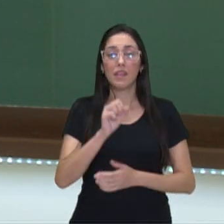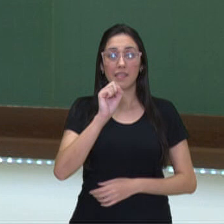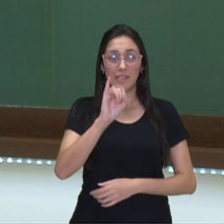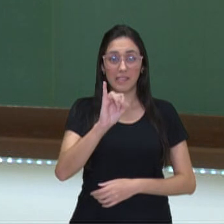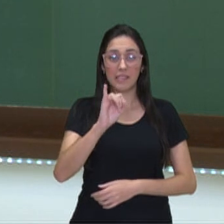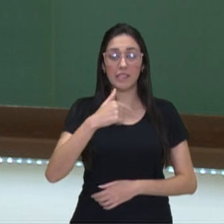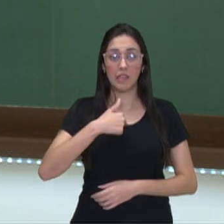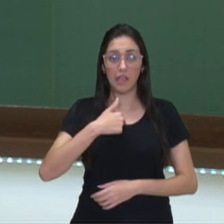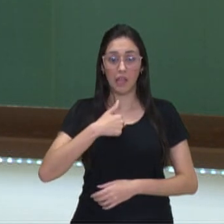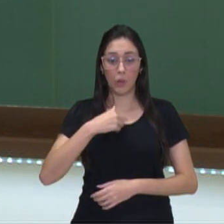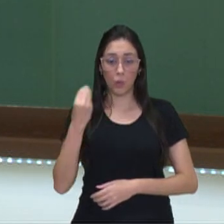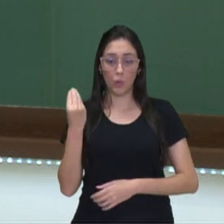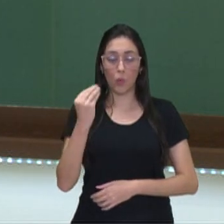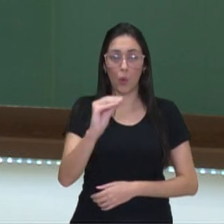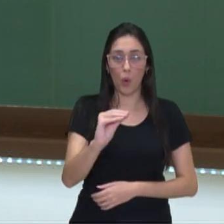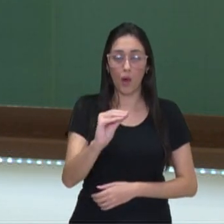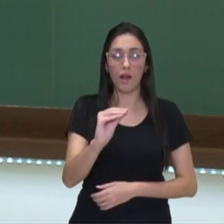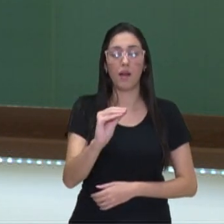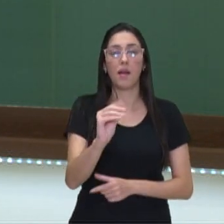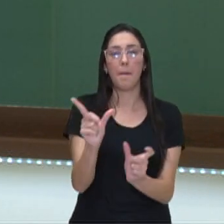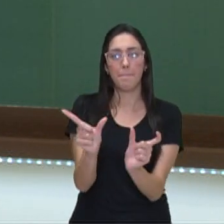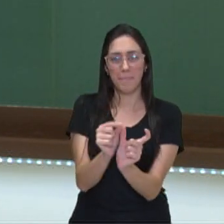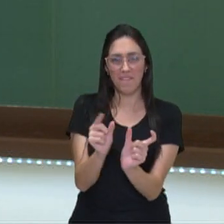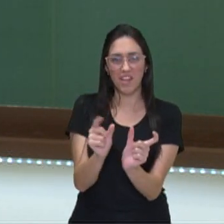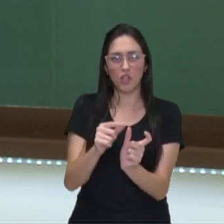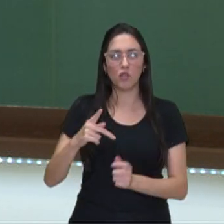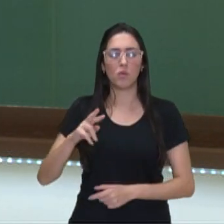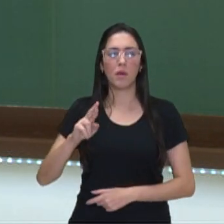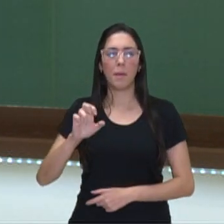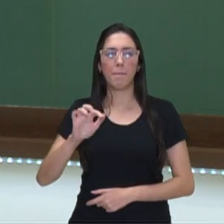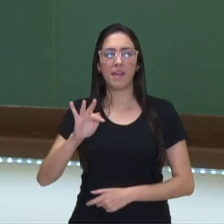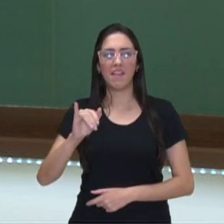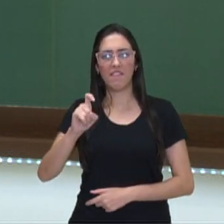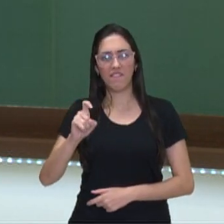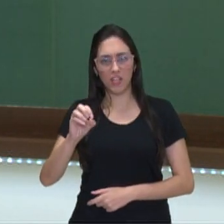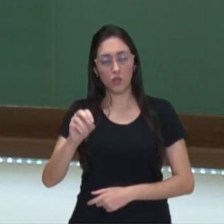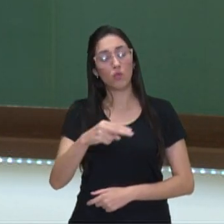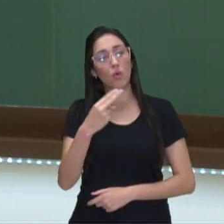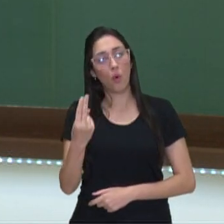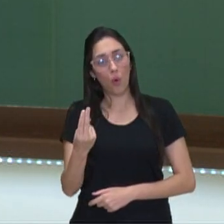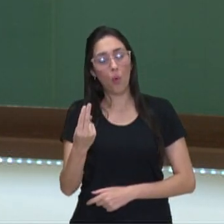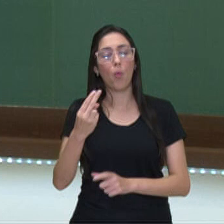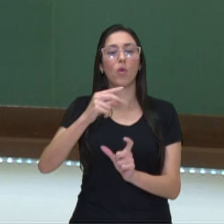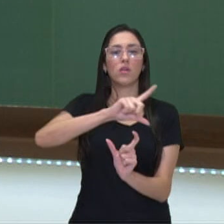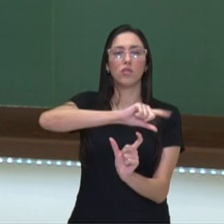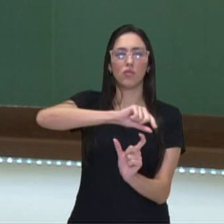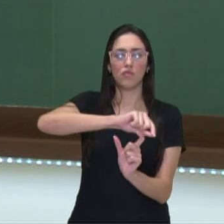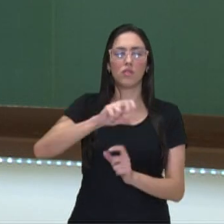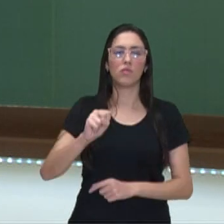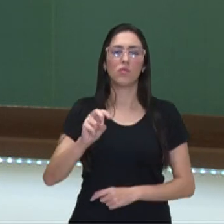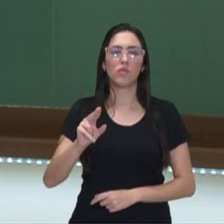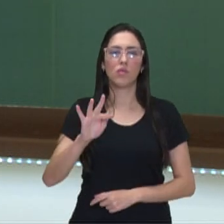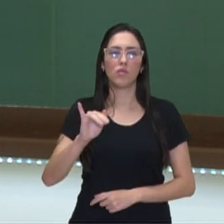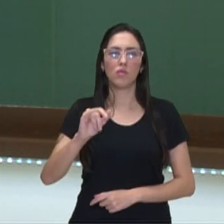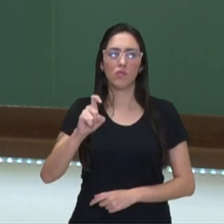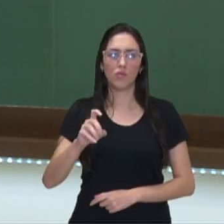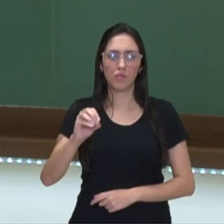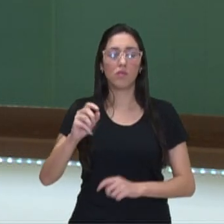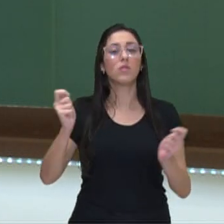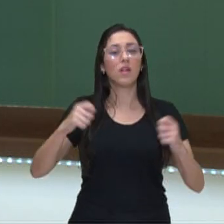acrescento um prefixo ou um sufixo, eu sou capaz de transformar um adjetivo